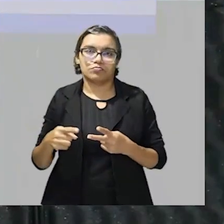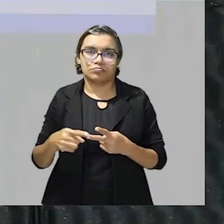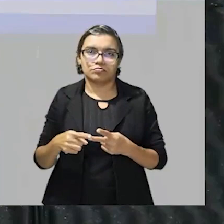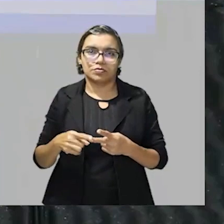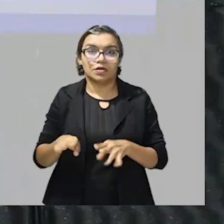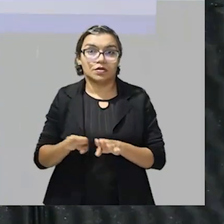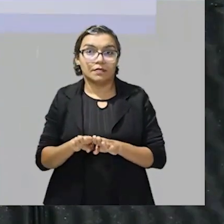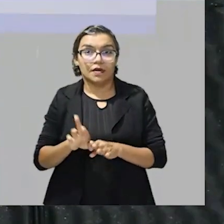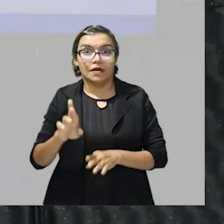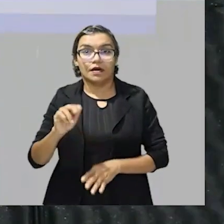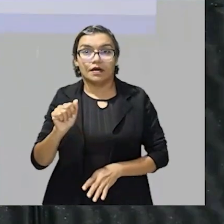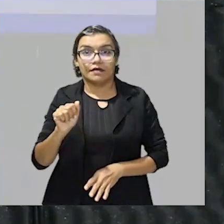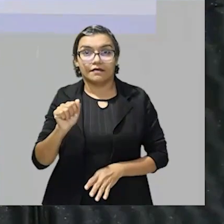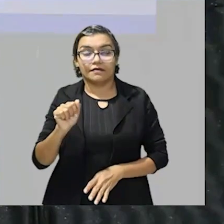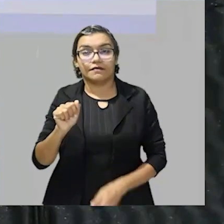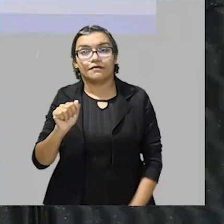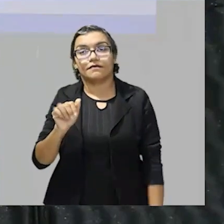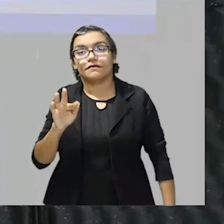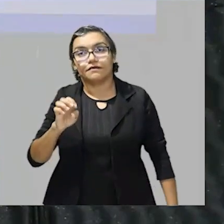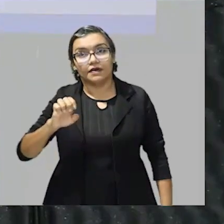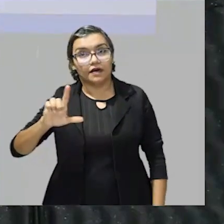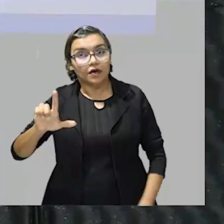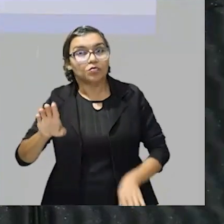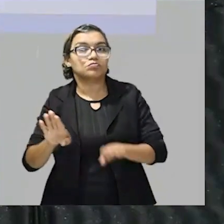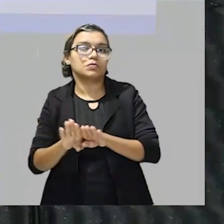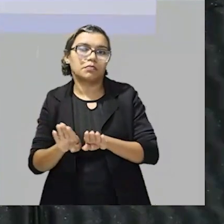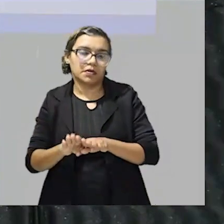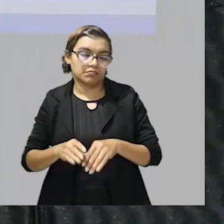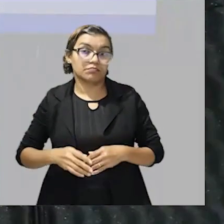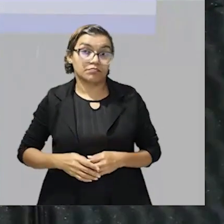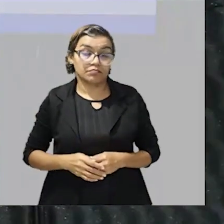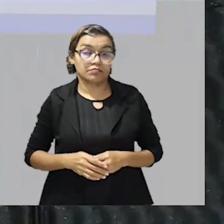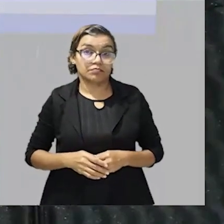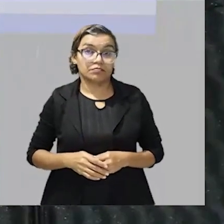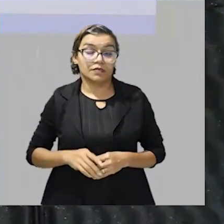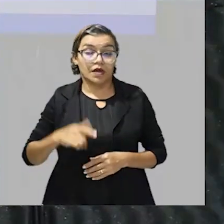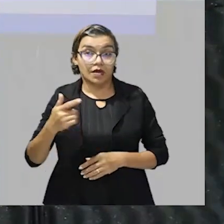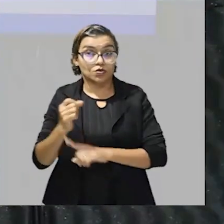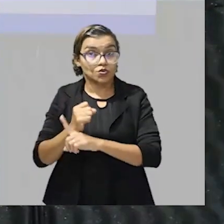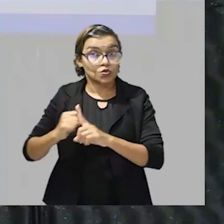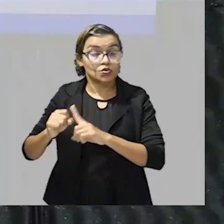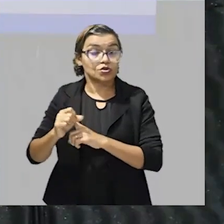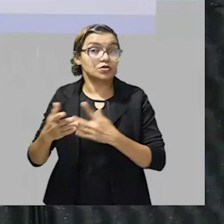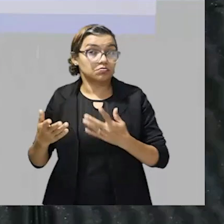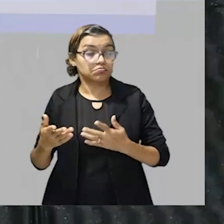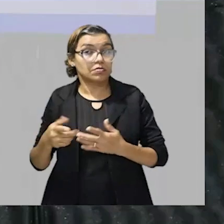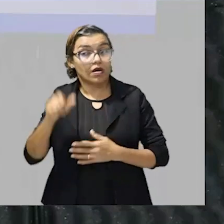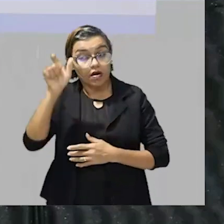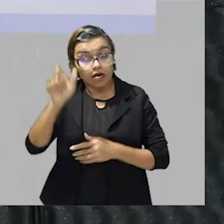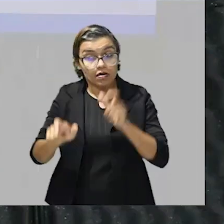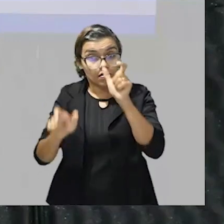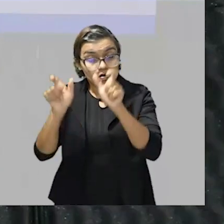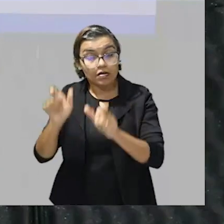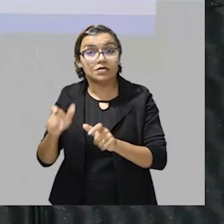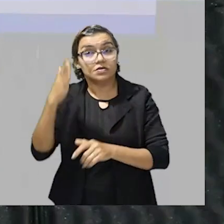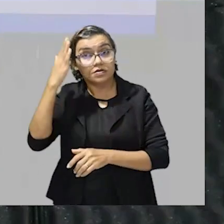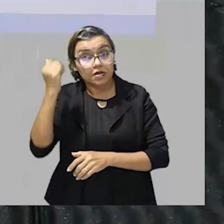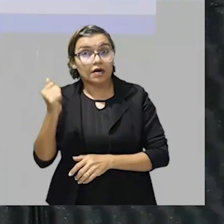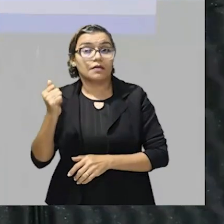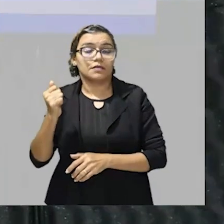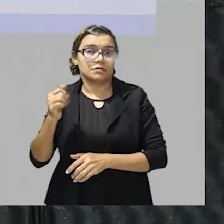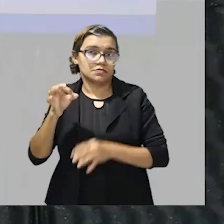é uma questão de pregação e sim de entendimento do que o que é texto e o que é contexto